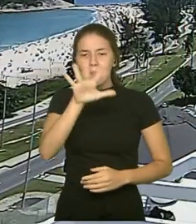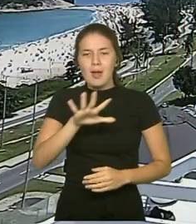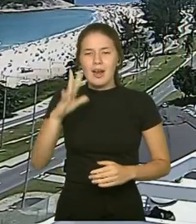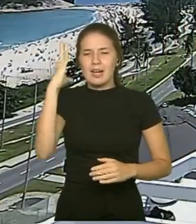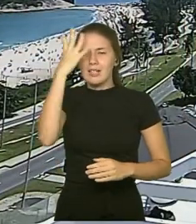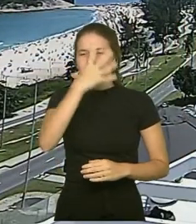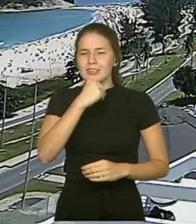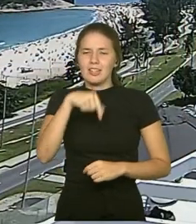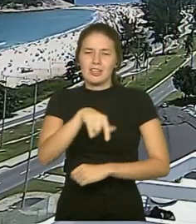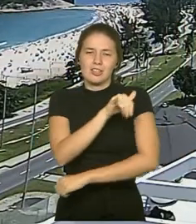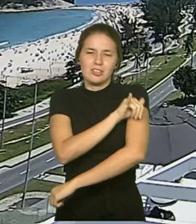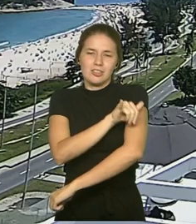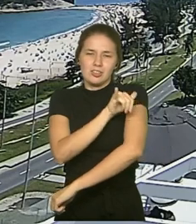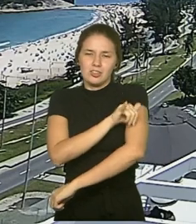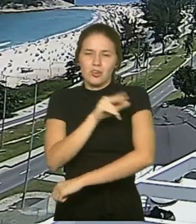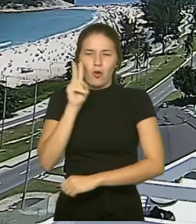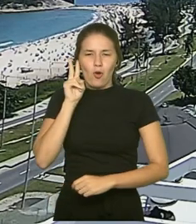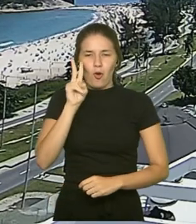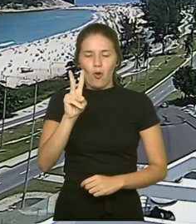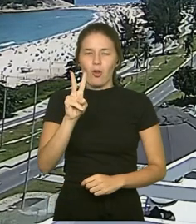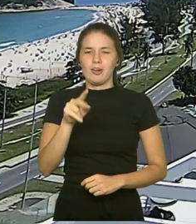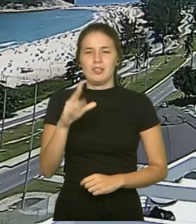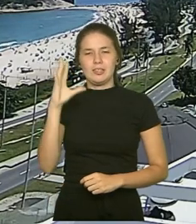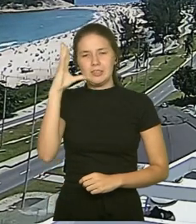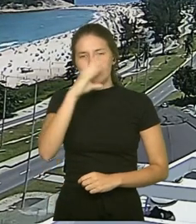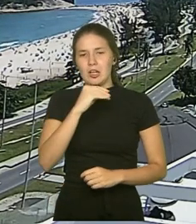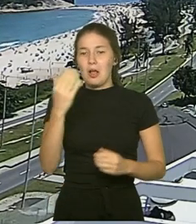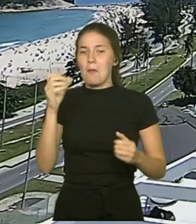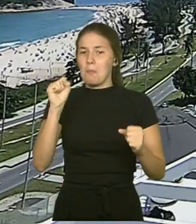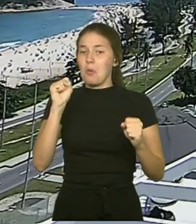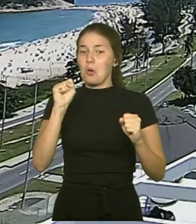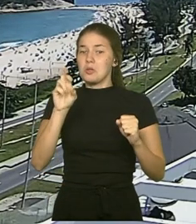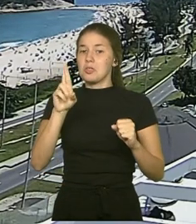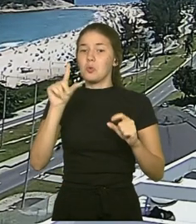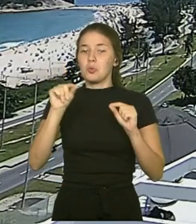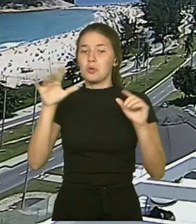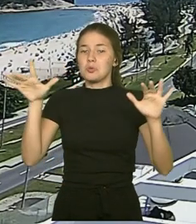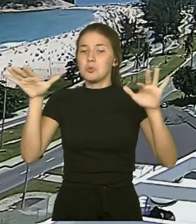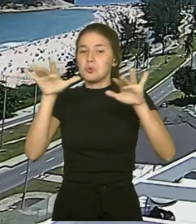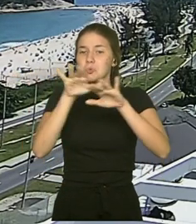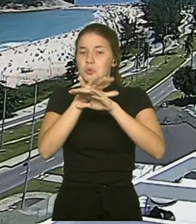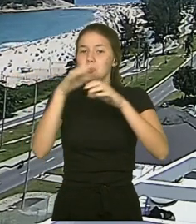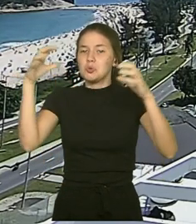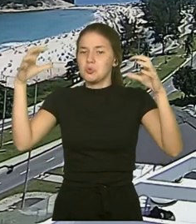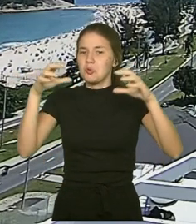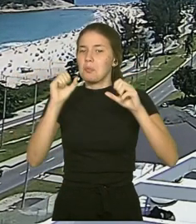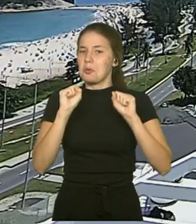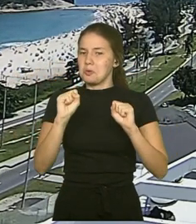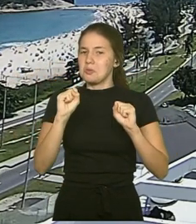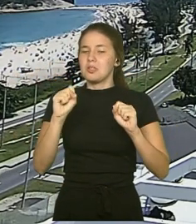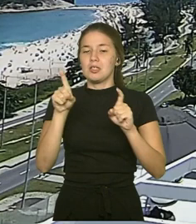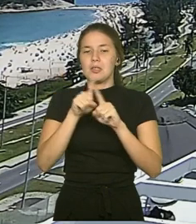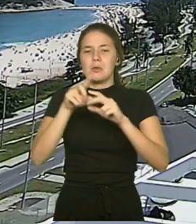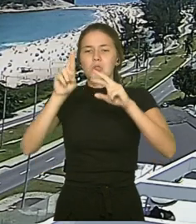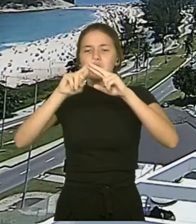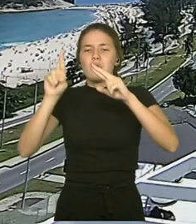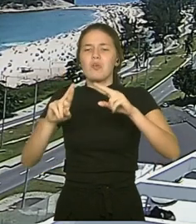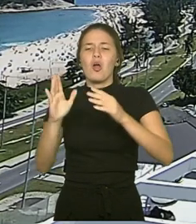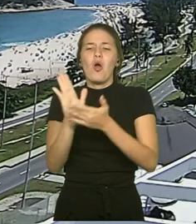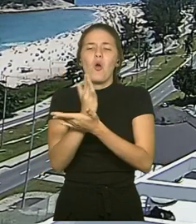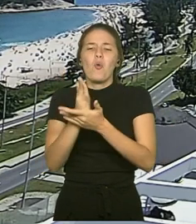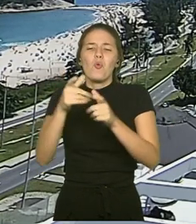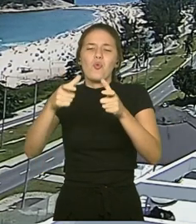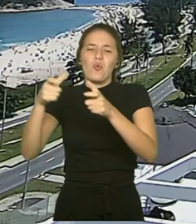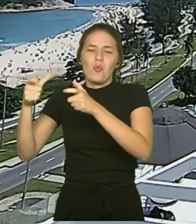Janeiro olha só a previsão é de muitas nuvens com pancadas de chuva e trovadas isoladas naquele